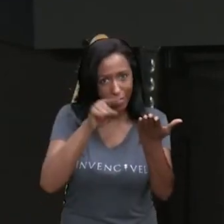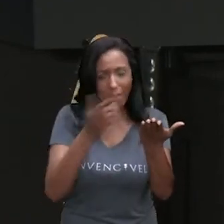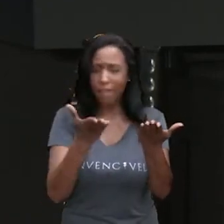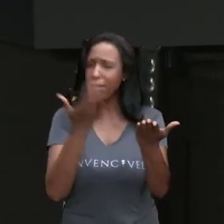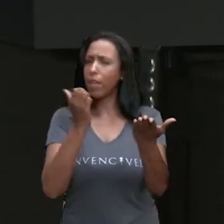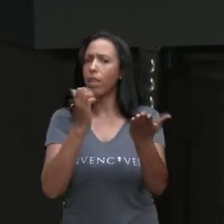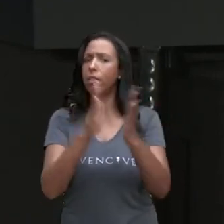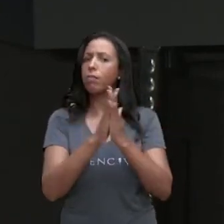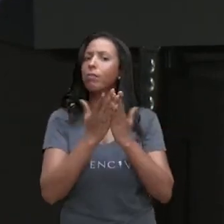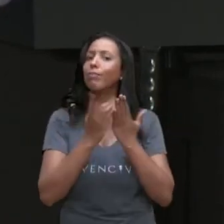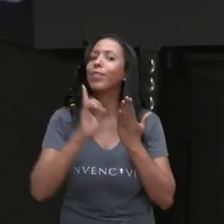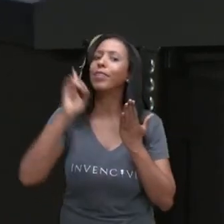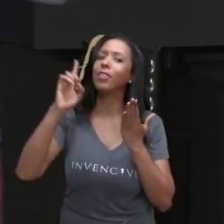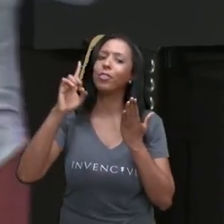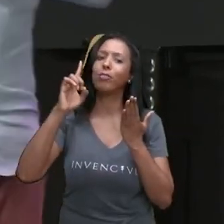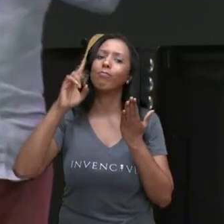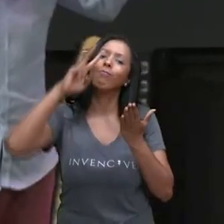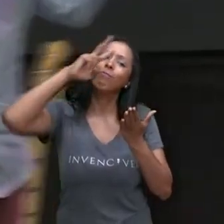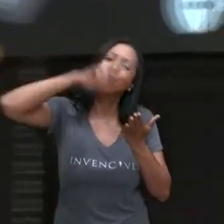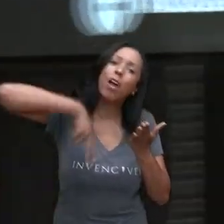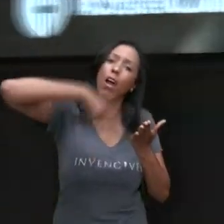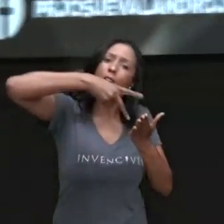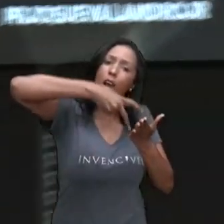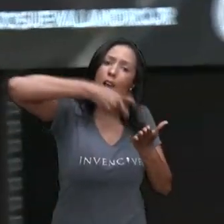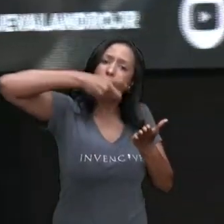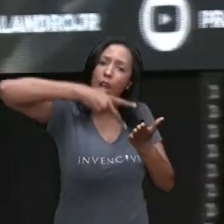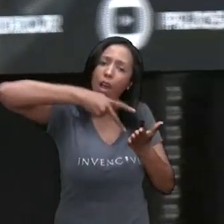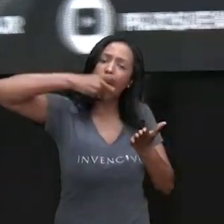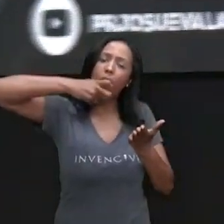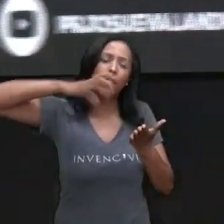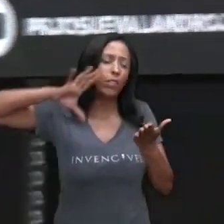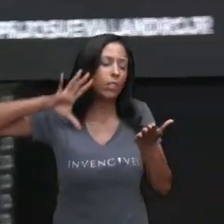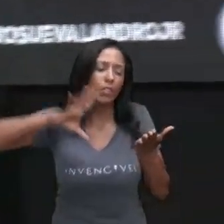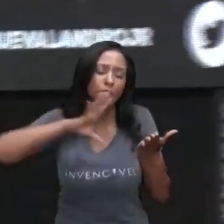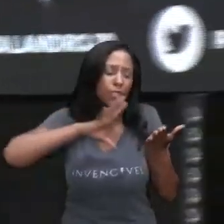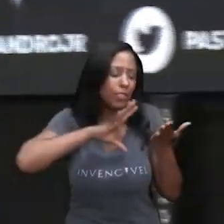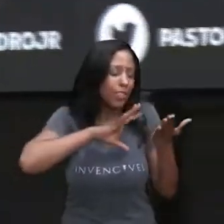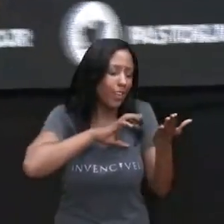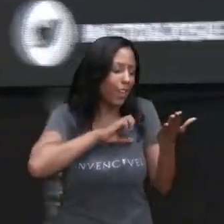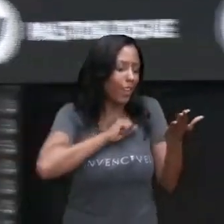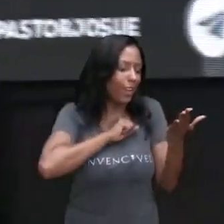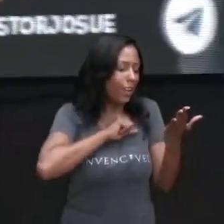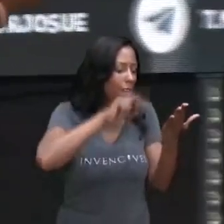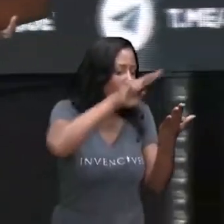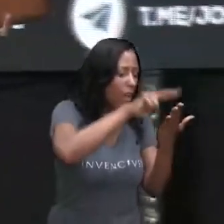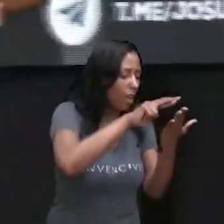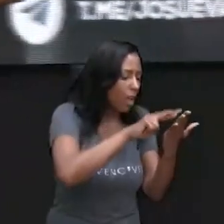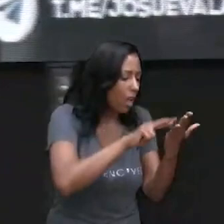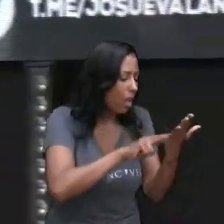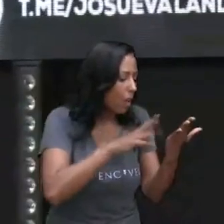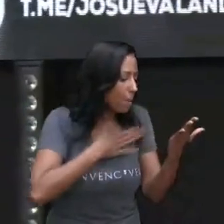Ouvir essa palavra maravilhosa, se apaixonar por ela, fazer dela o seu manual de vida, você não vai